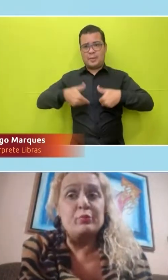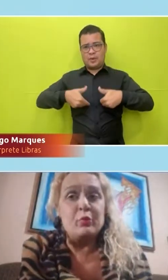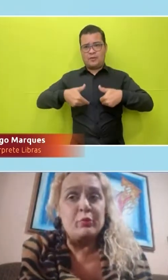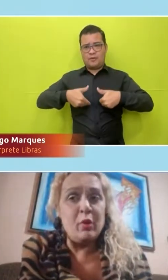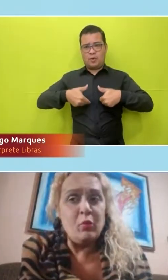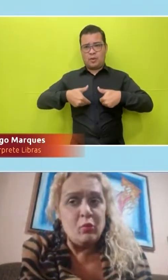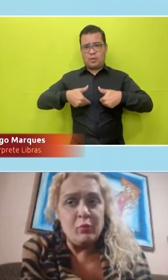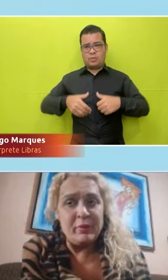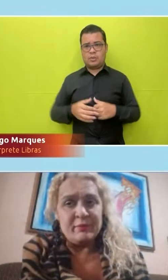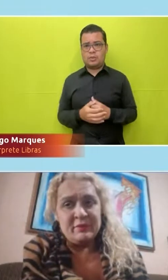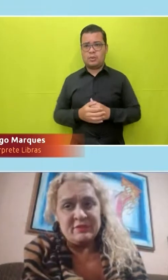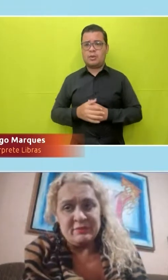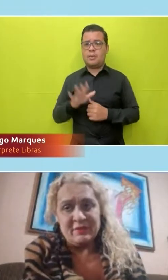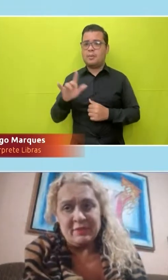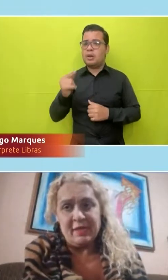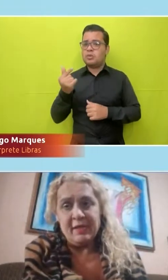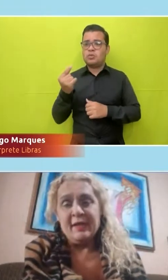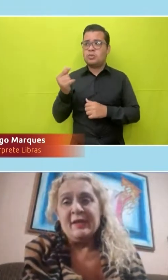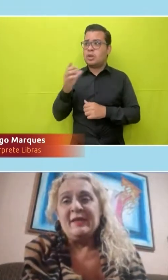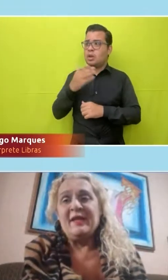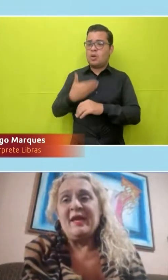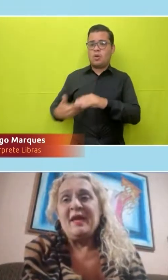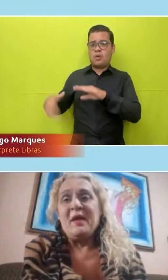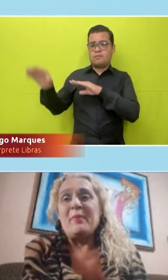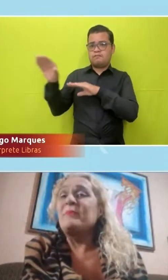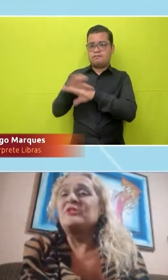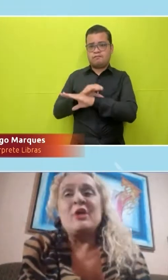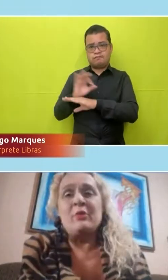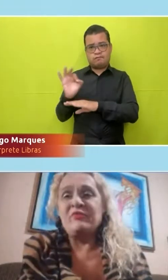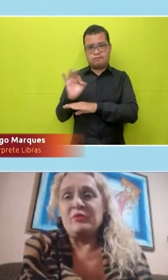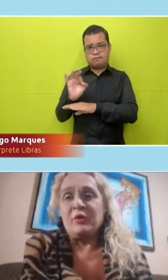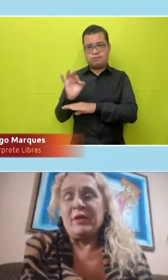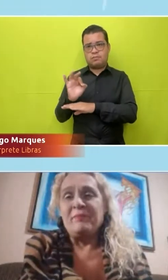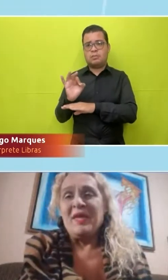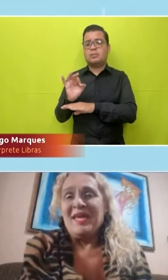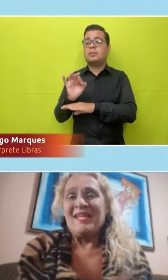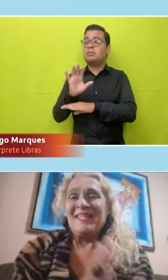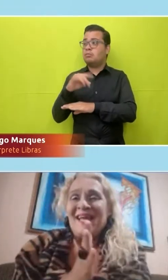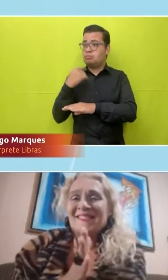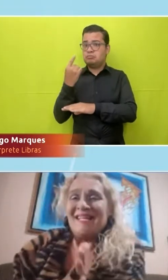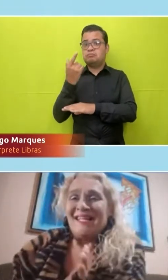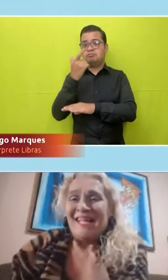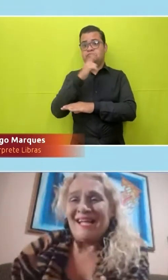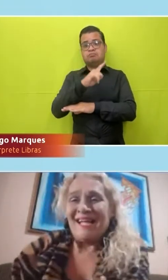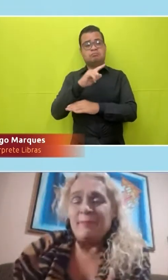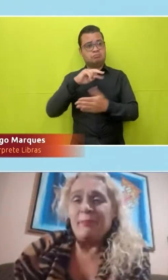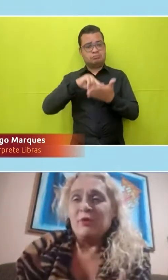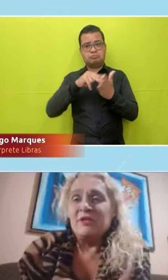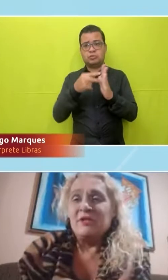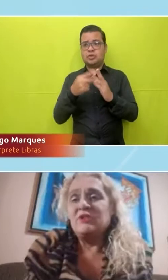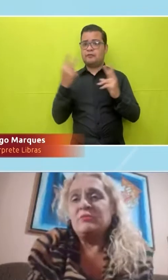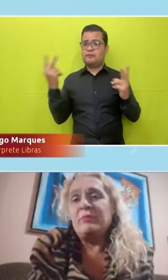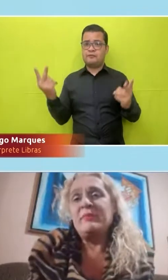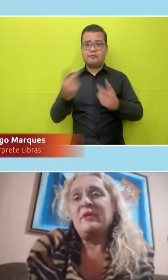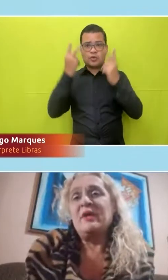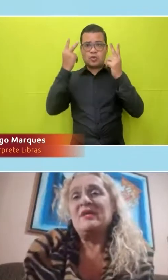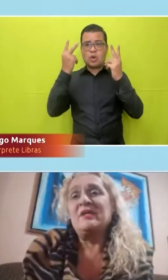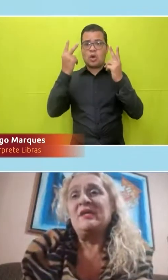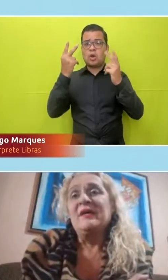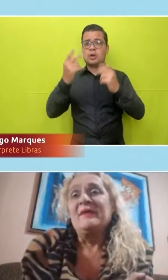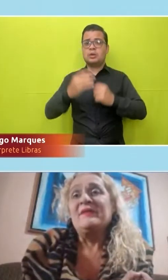recurso público algum para se manter, né? Para mim já é uma vitória. E nessa data é importantíssimo para